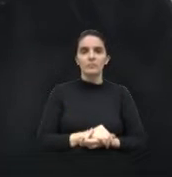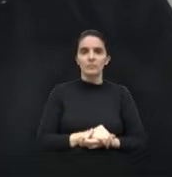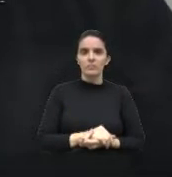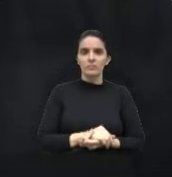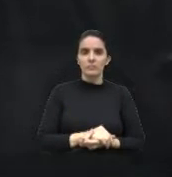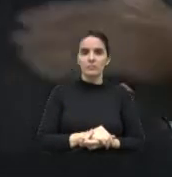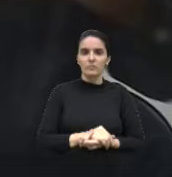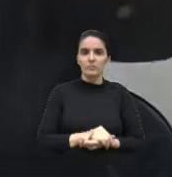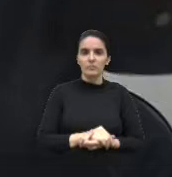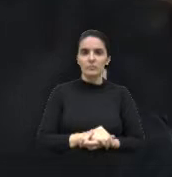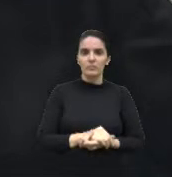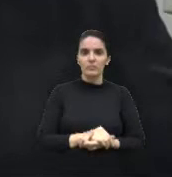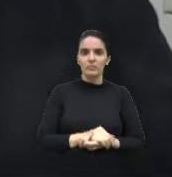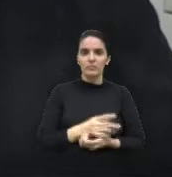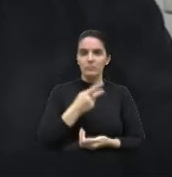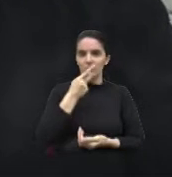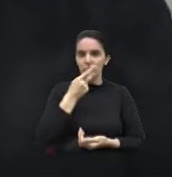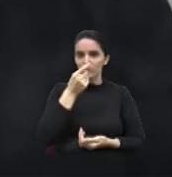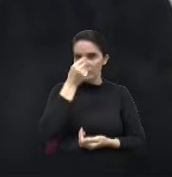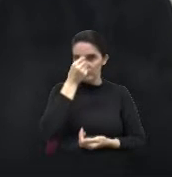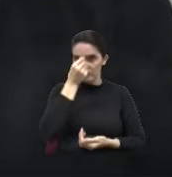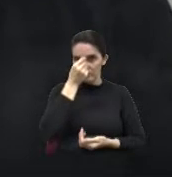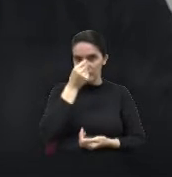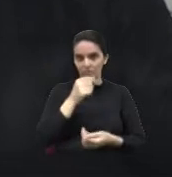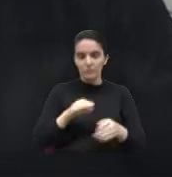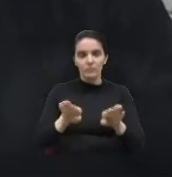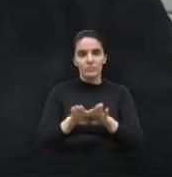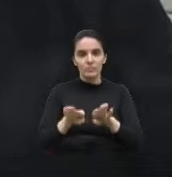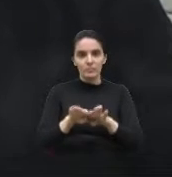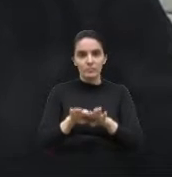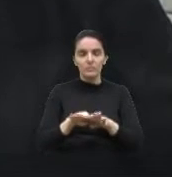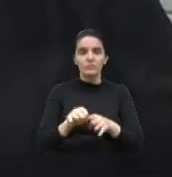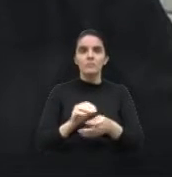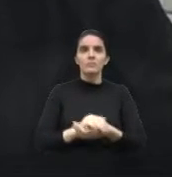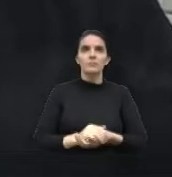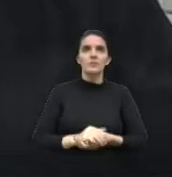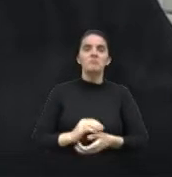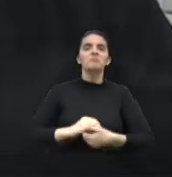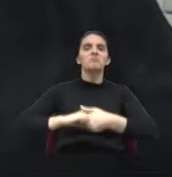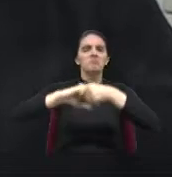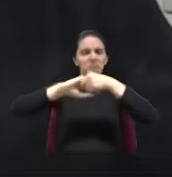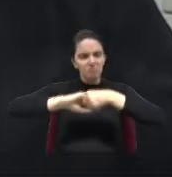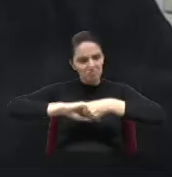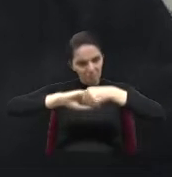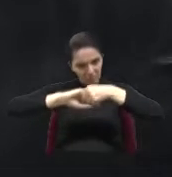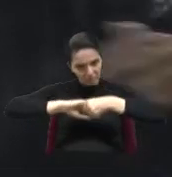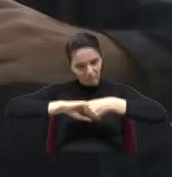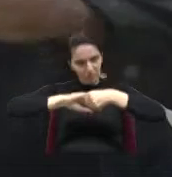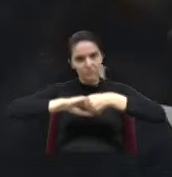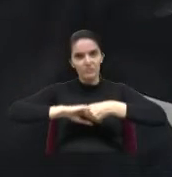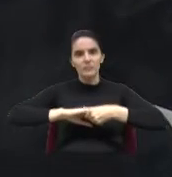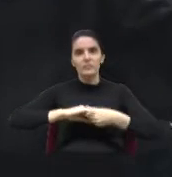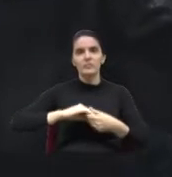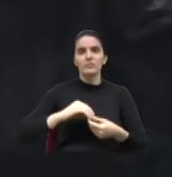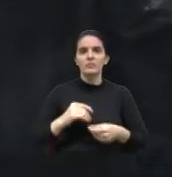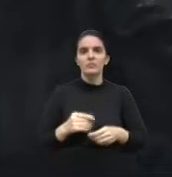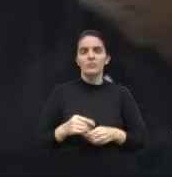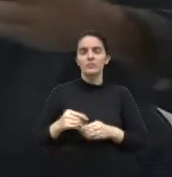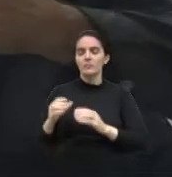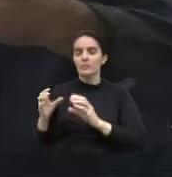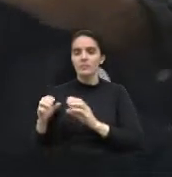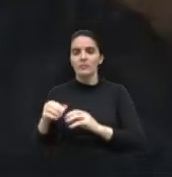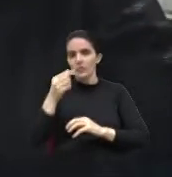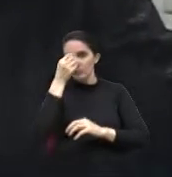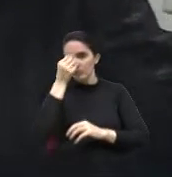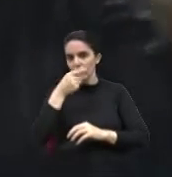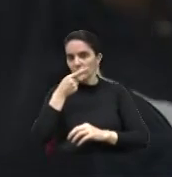Num discurso lá no início, o Jorge acertou de cheia, Jorge. Parabéns. Jorge de Freitas dizia, aqui tem vários grupos, tem o